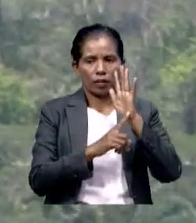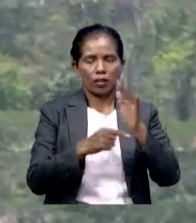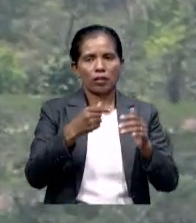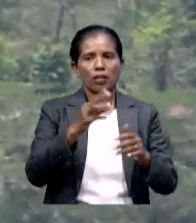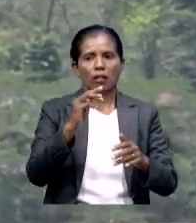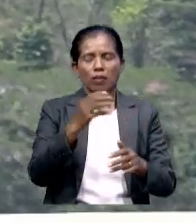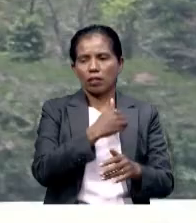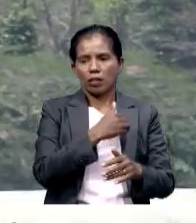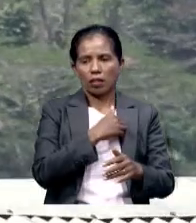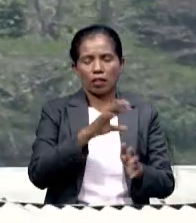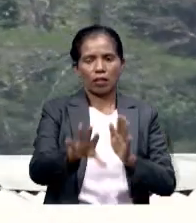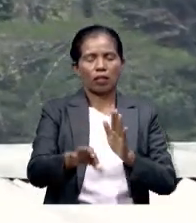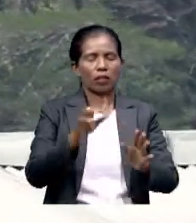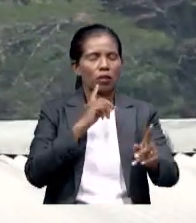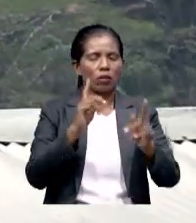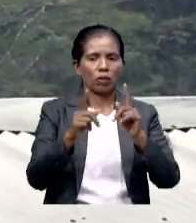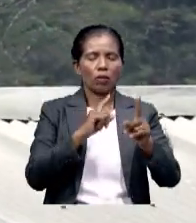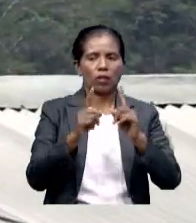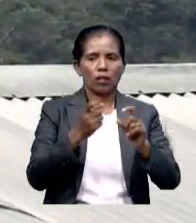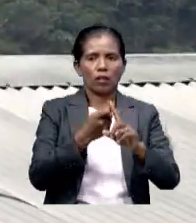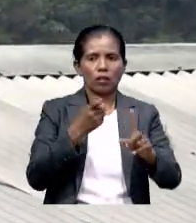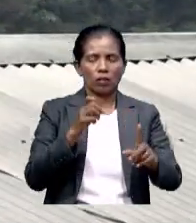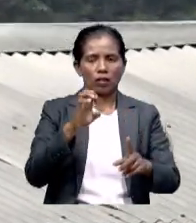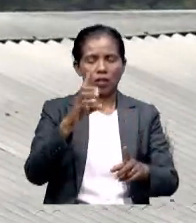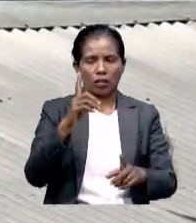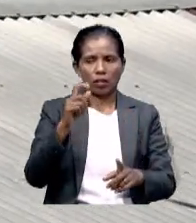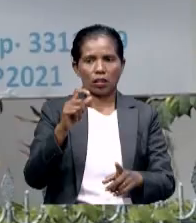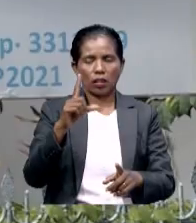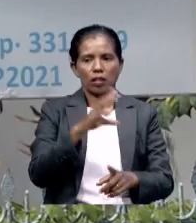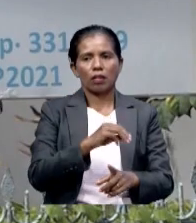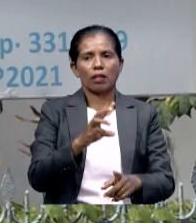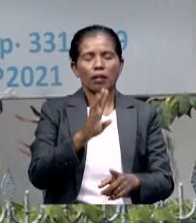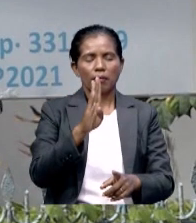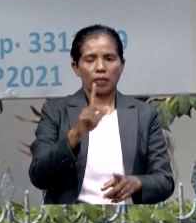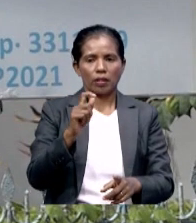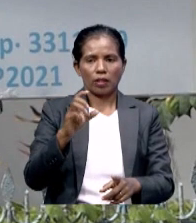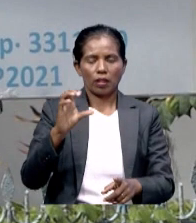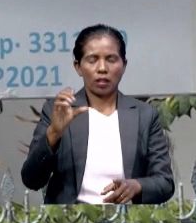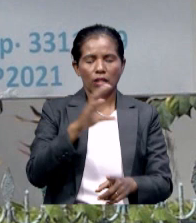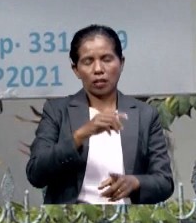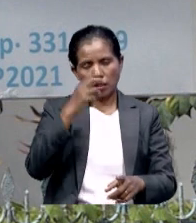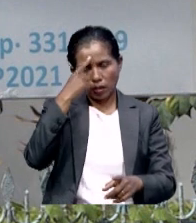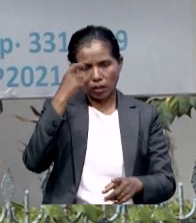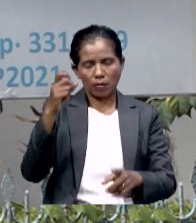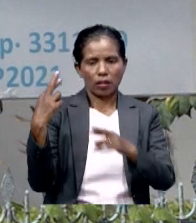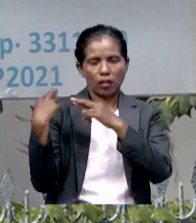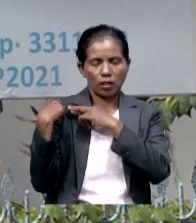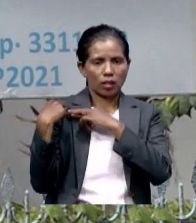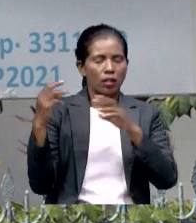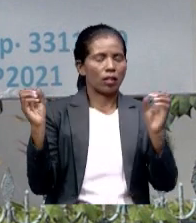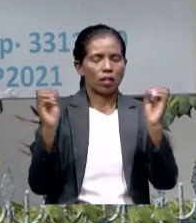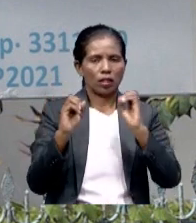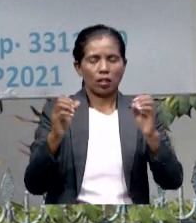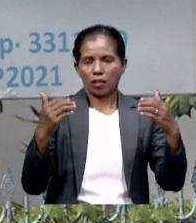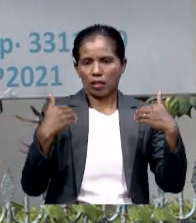se da consegue retan confirmação hu se parte editeli ho BTLEP EP tamba responsável hirakne la